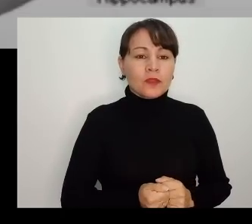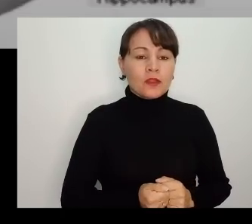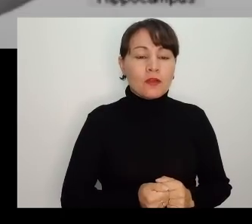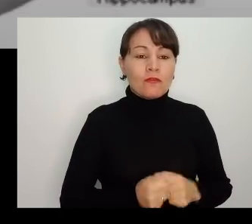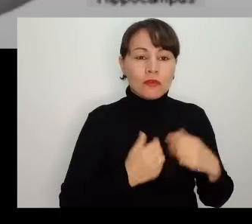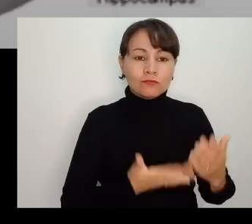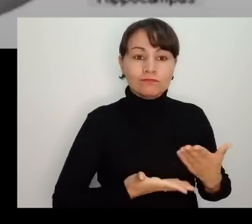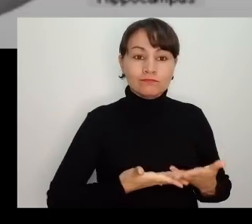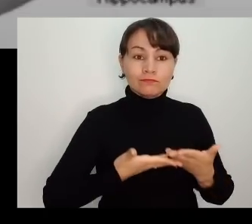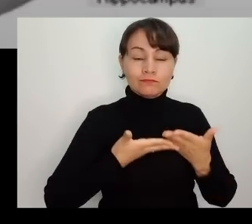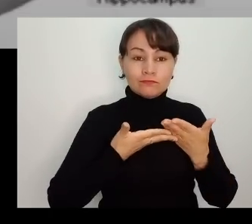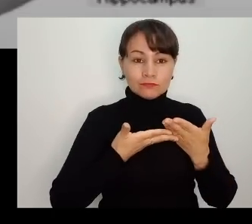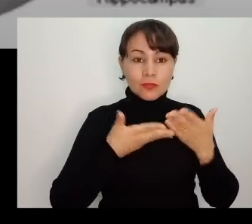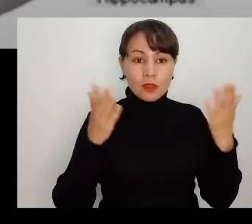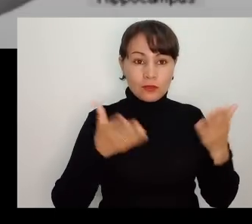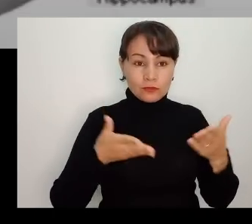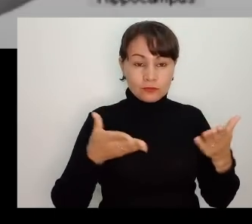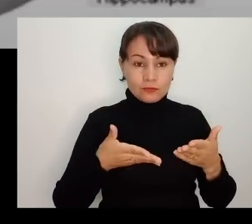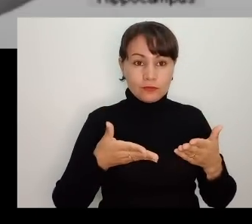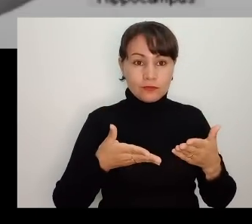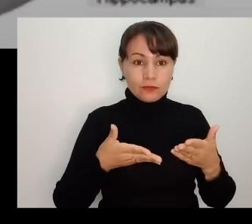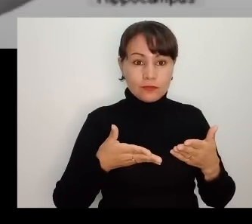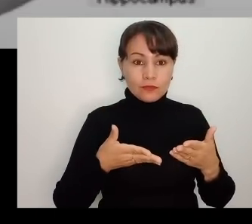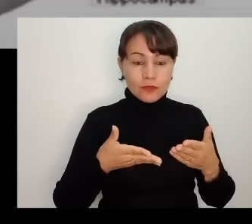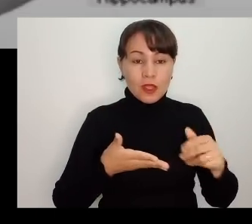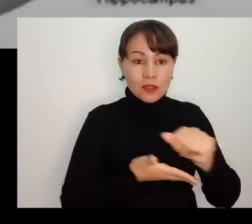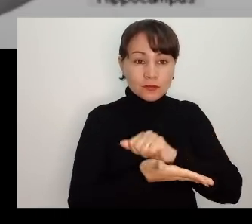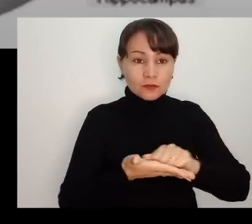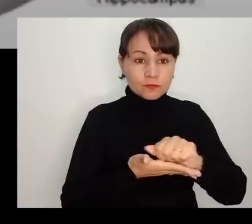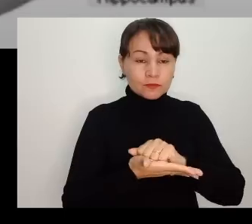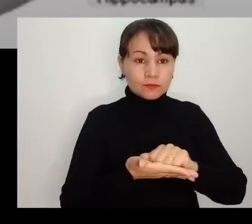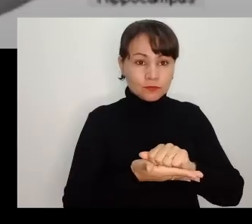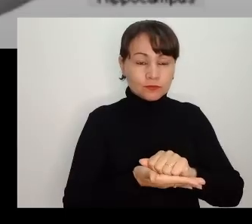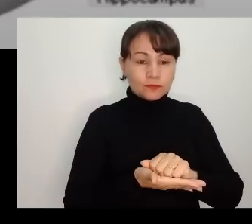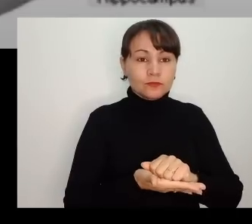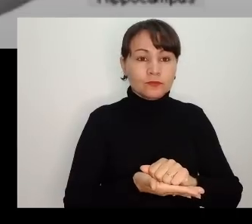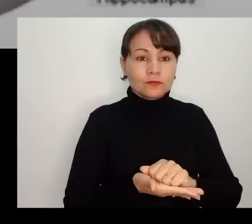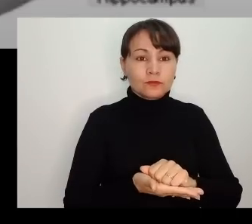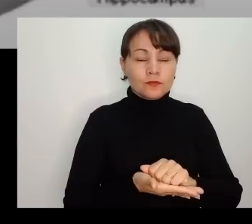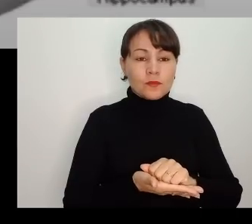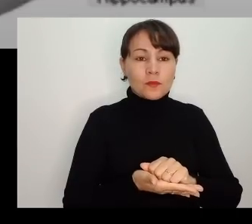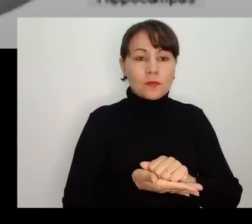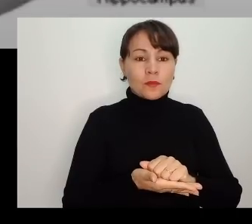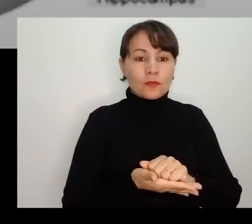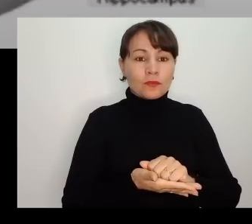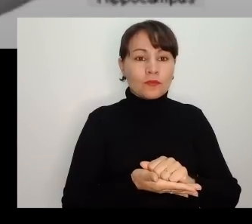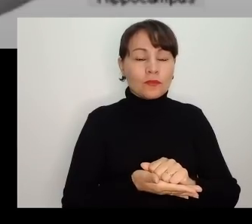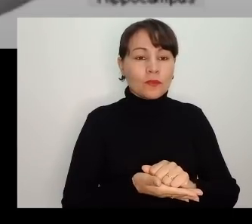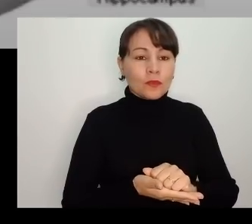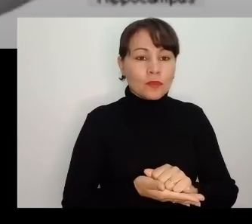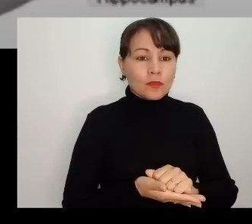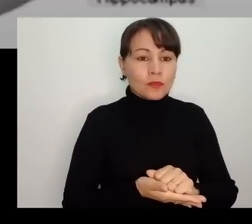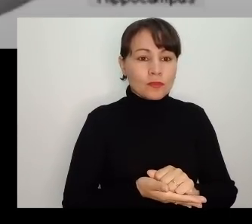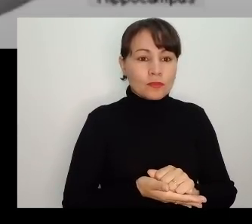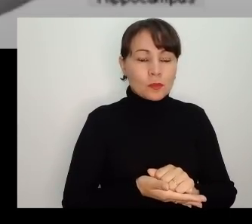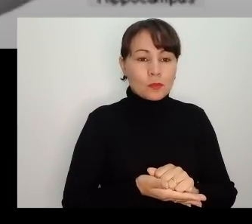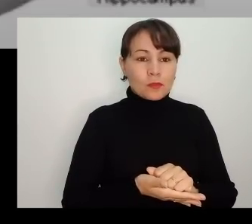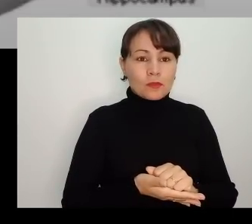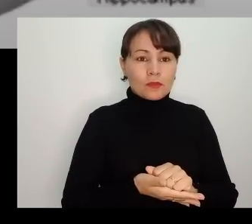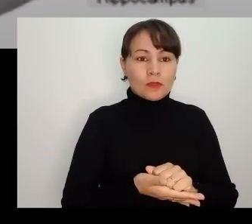mamilares vão estimular agora as regiões do núcleo